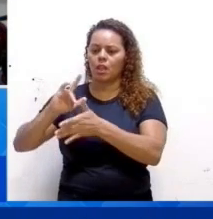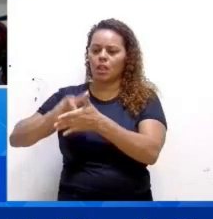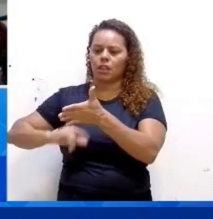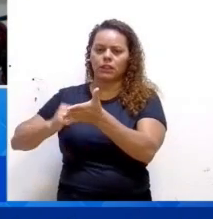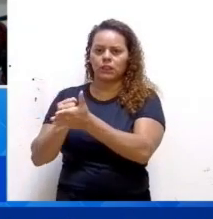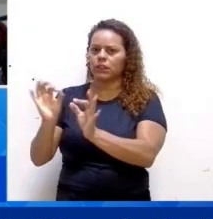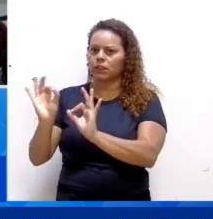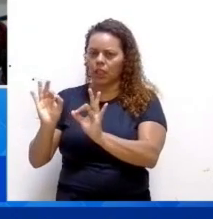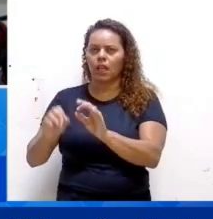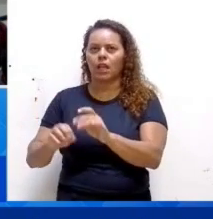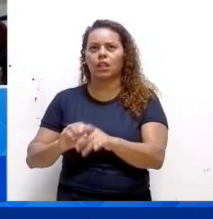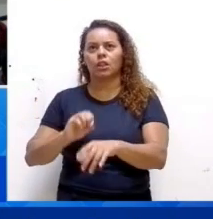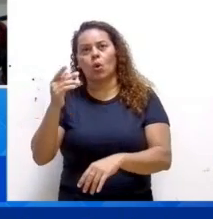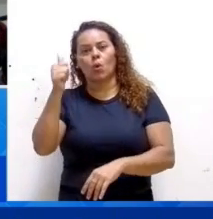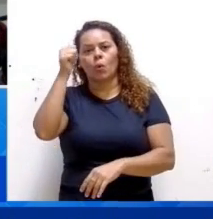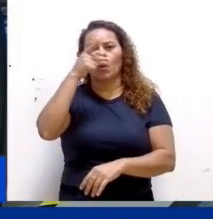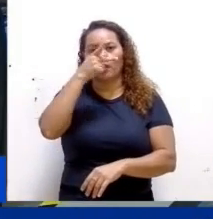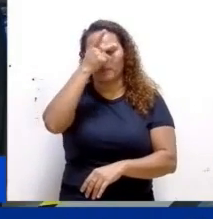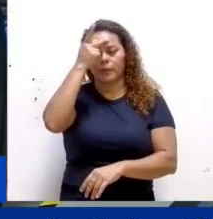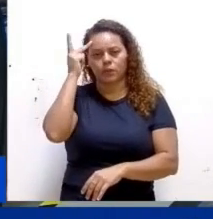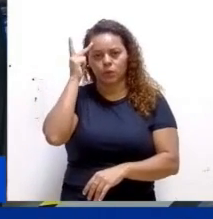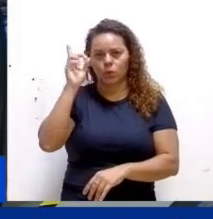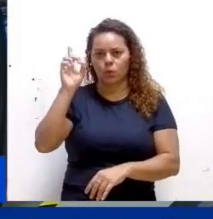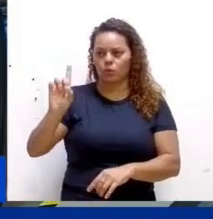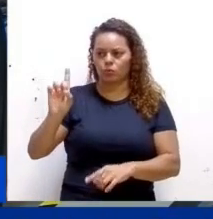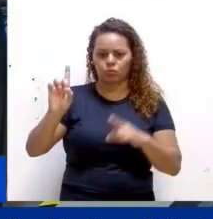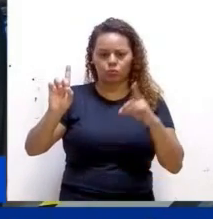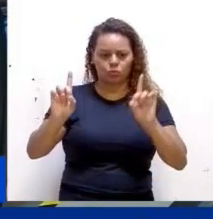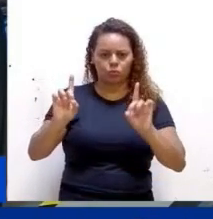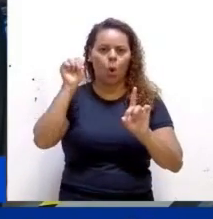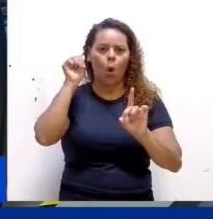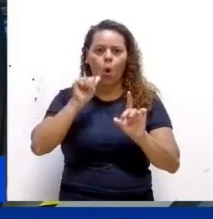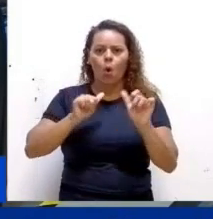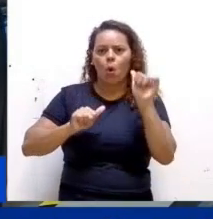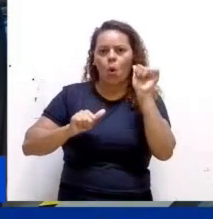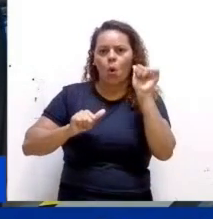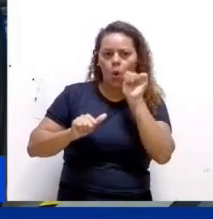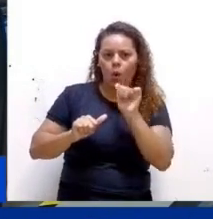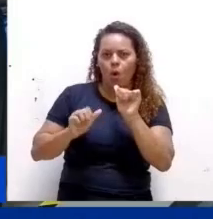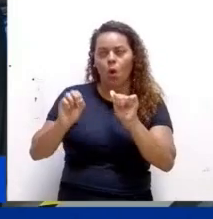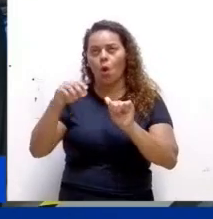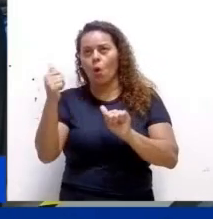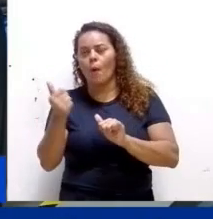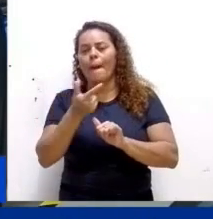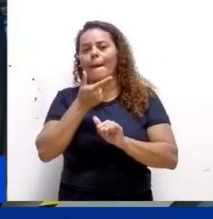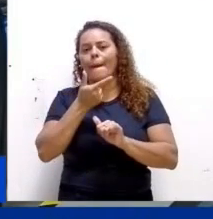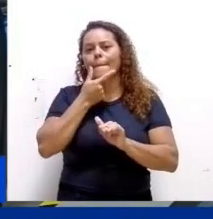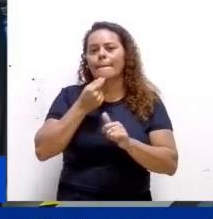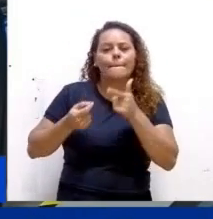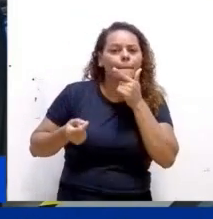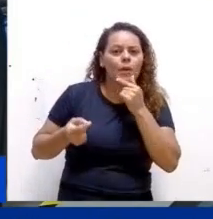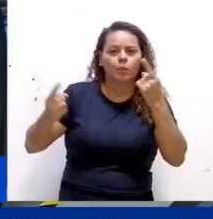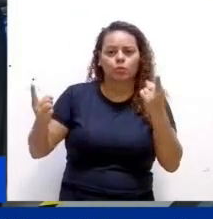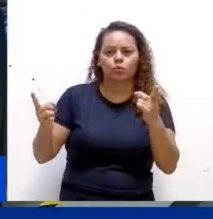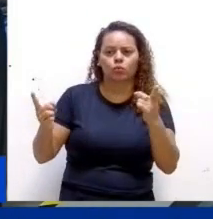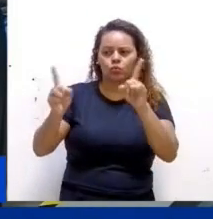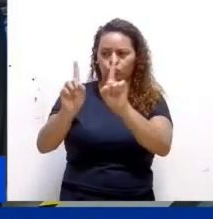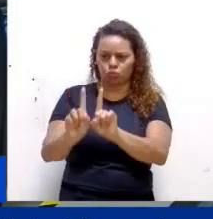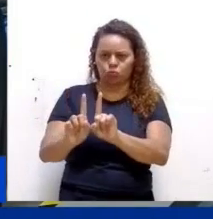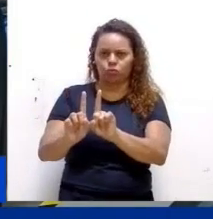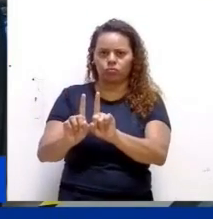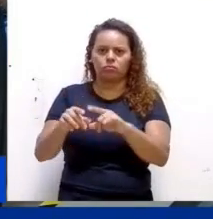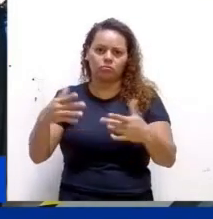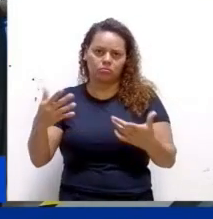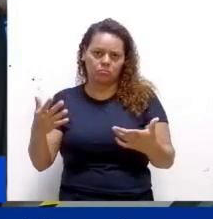pessoas do mesmo sexo, que estabelecem comunhão plena de vida com base na igualdade de direitos